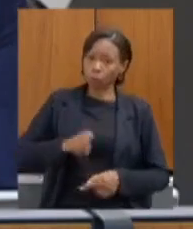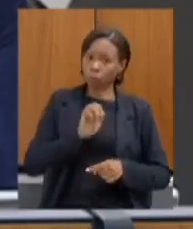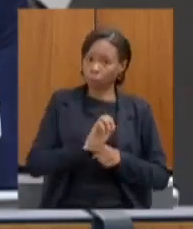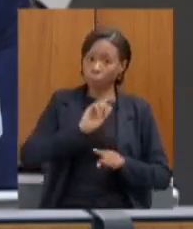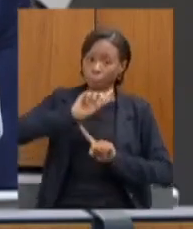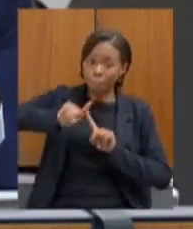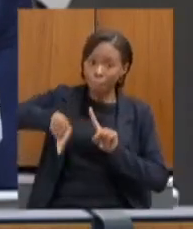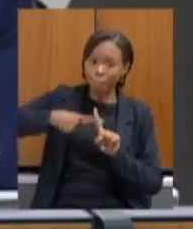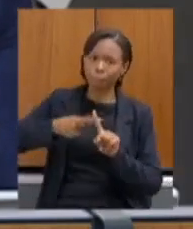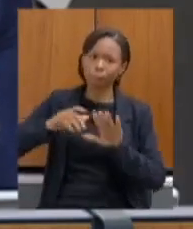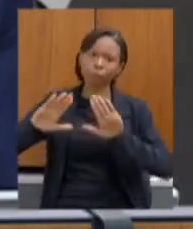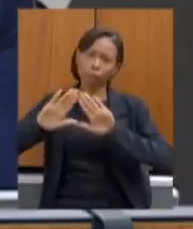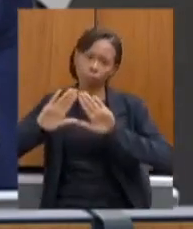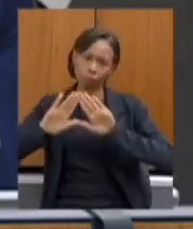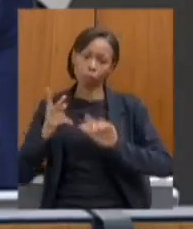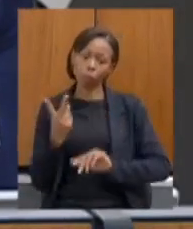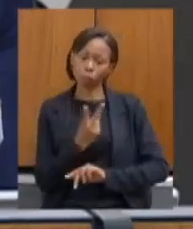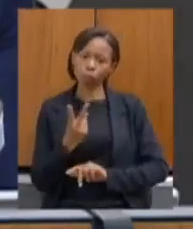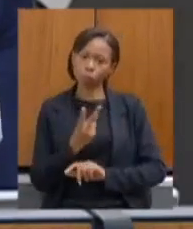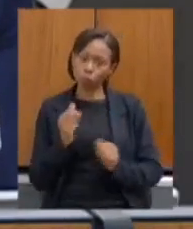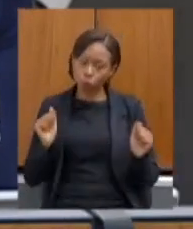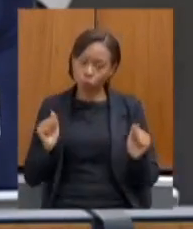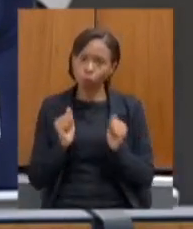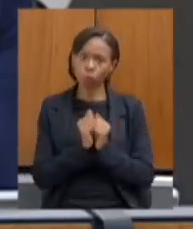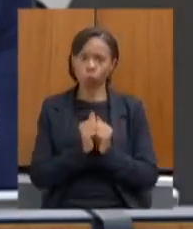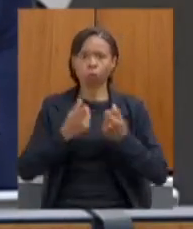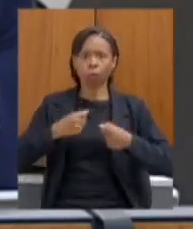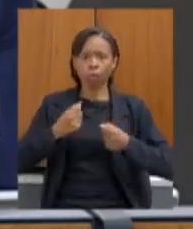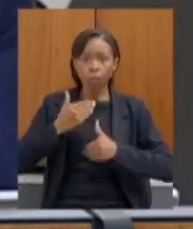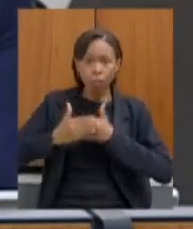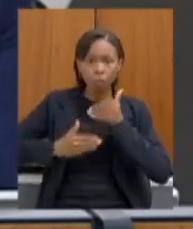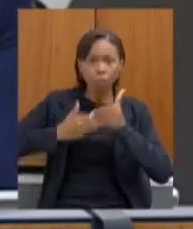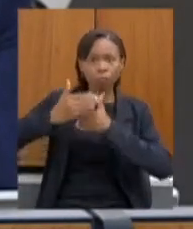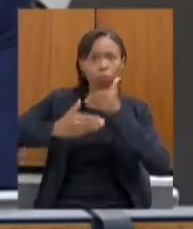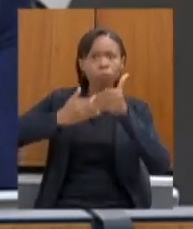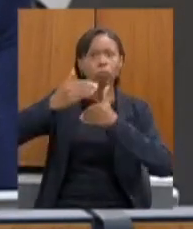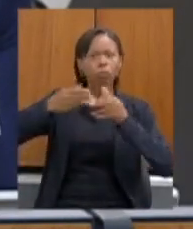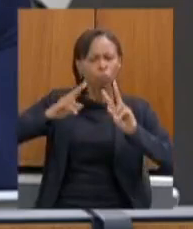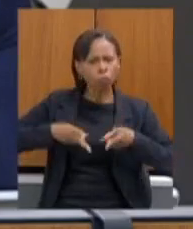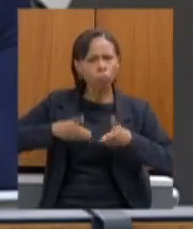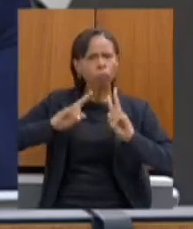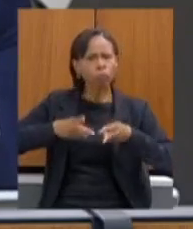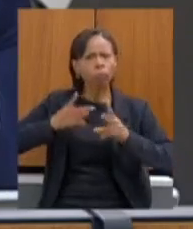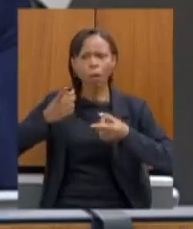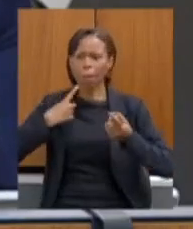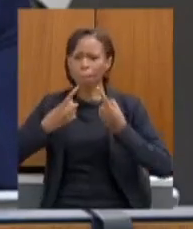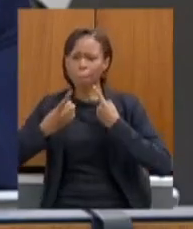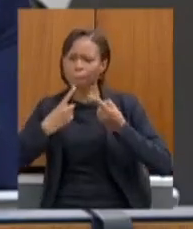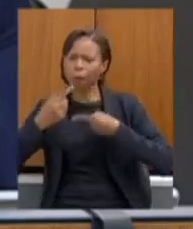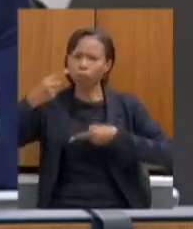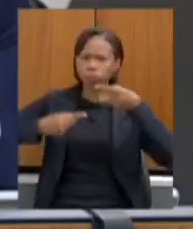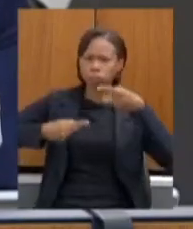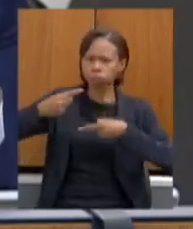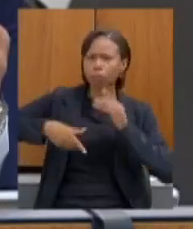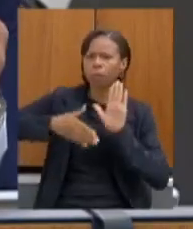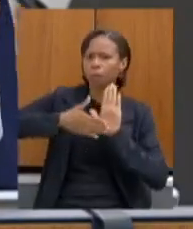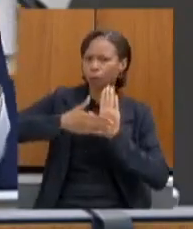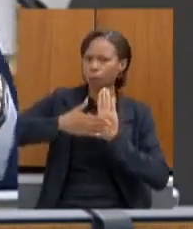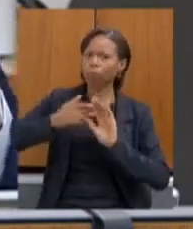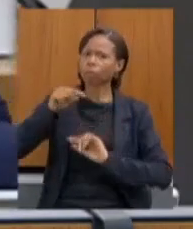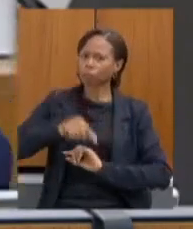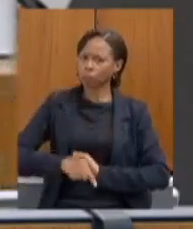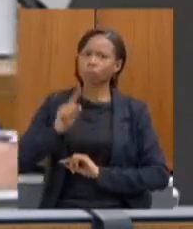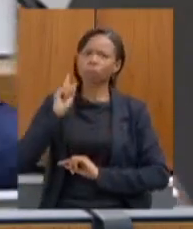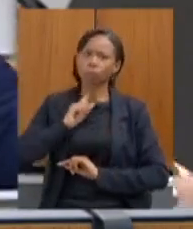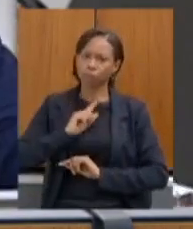legislativa precisam, cada vez mais, seguir firmes no caminho do diálogo e das discussões das propostas para o nosso Estado.